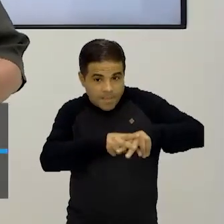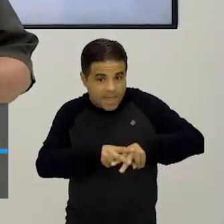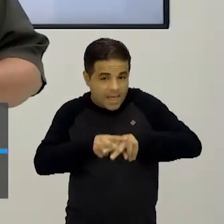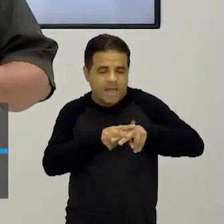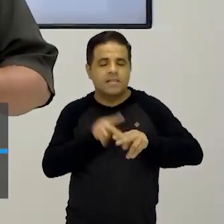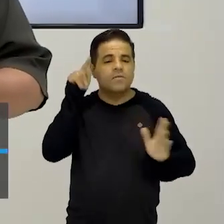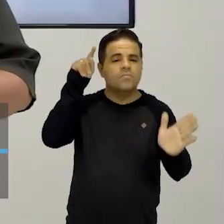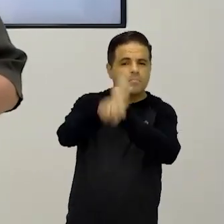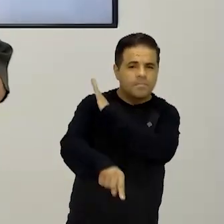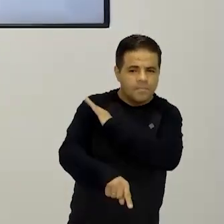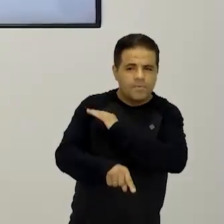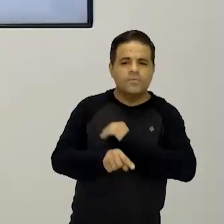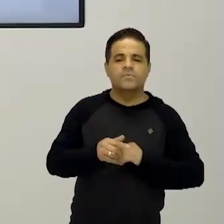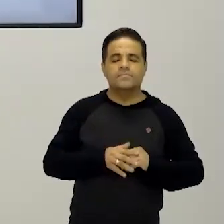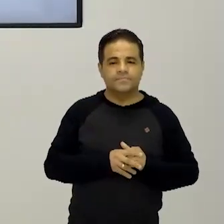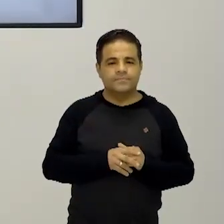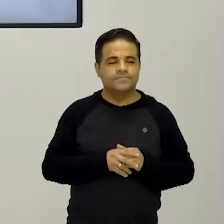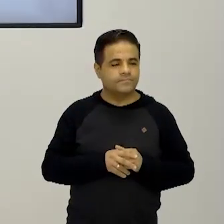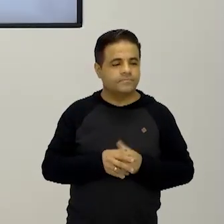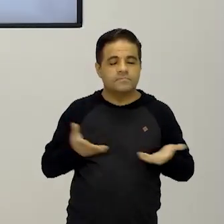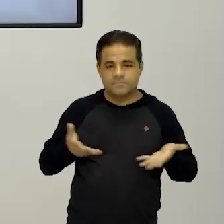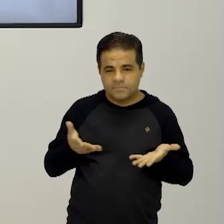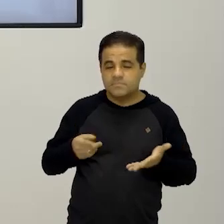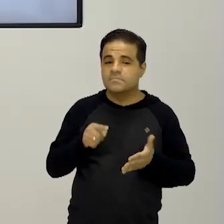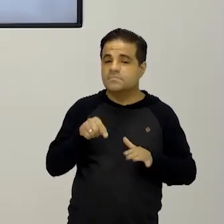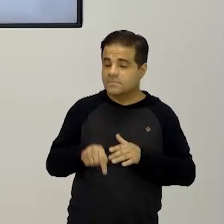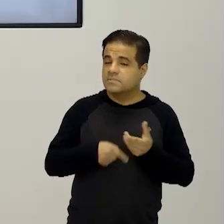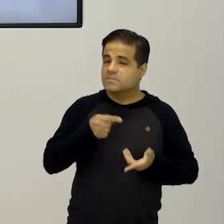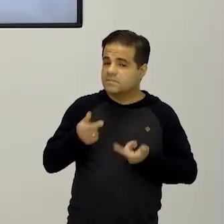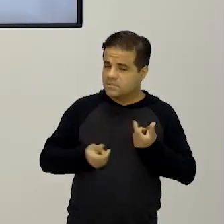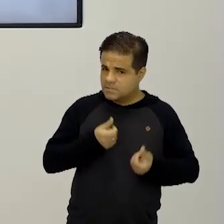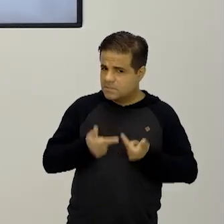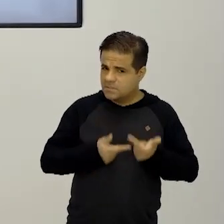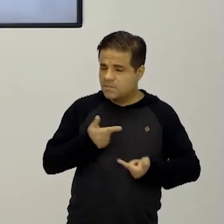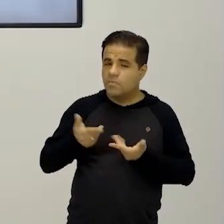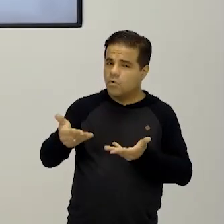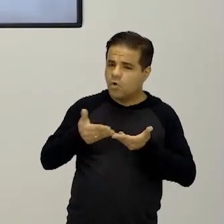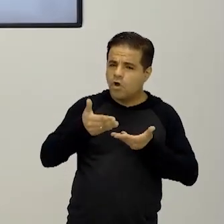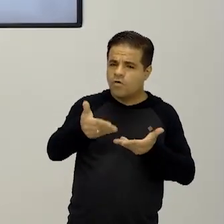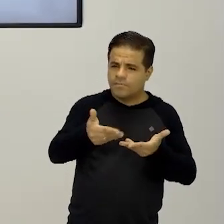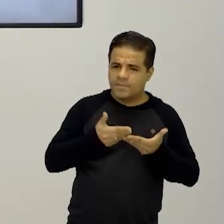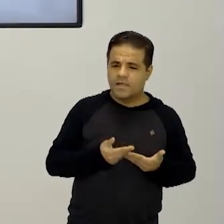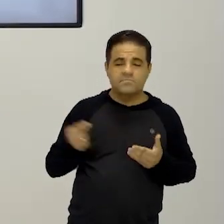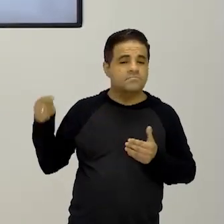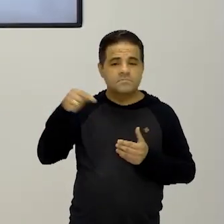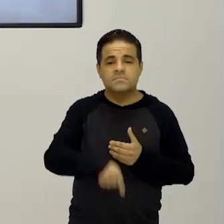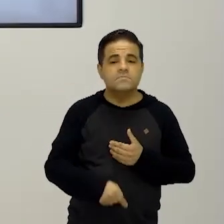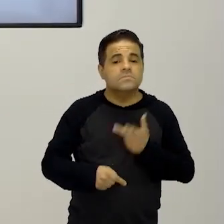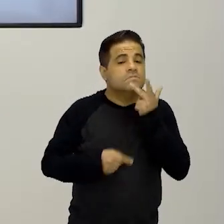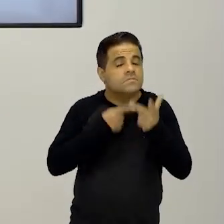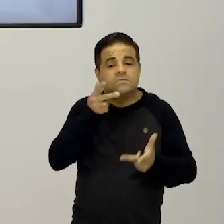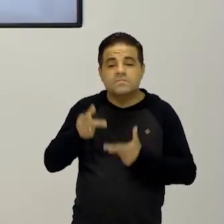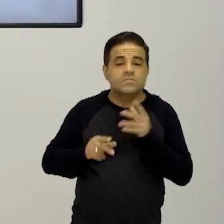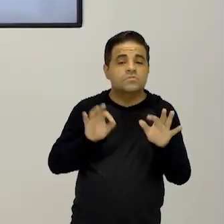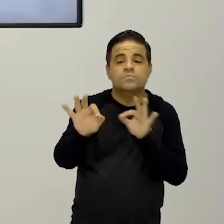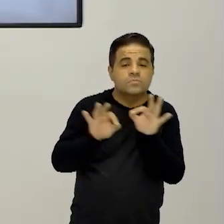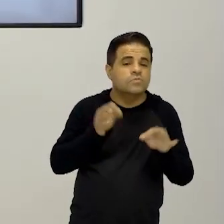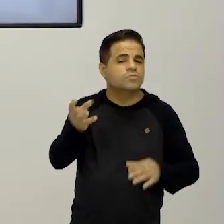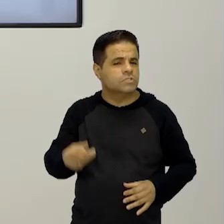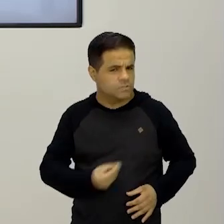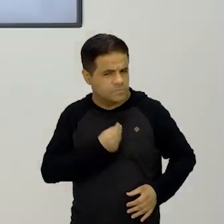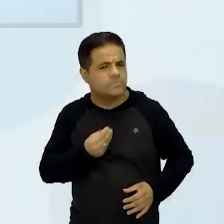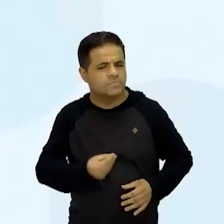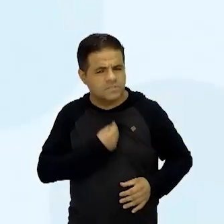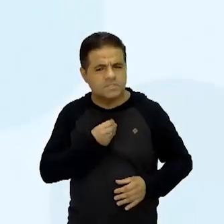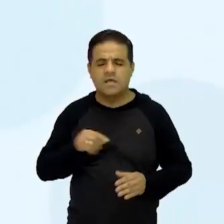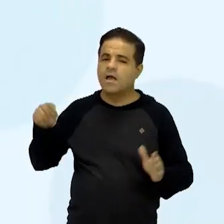uma perguntinha para vocês, porque nós vamos trabalhar esse bimestre aqui, trazendo convidados para poder falar aí de projeto de vida. Então,